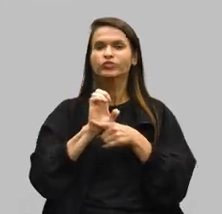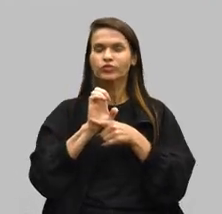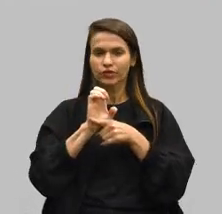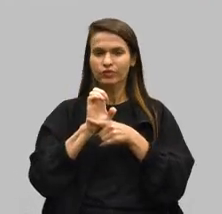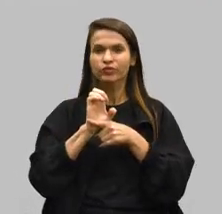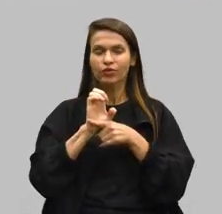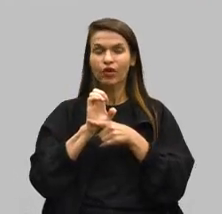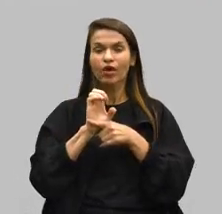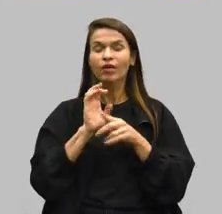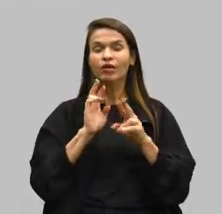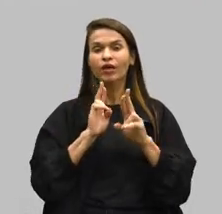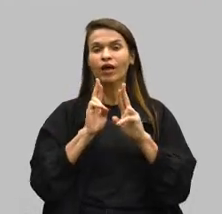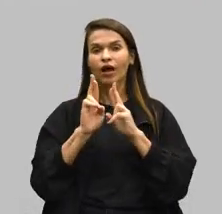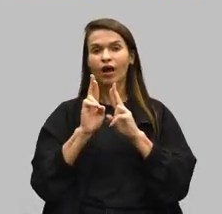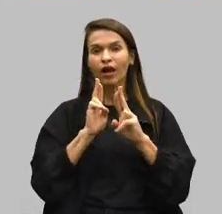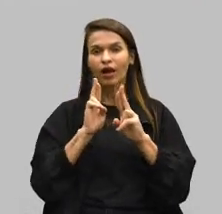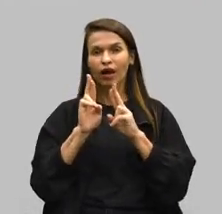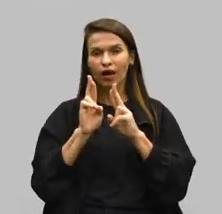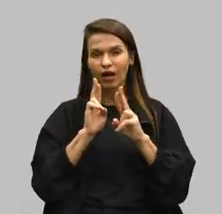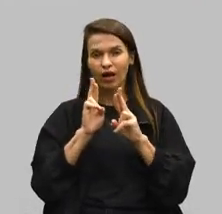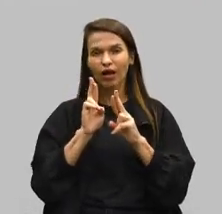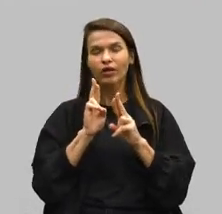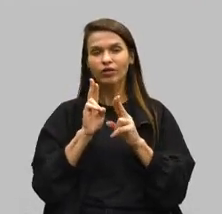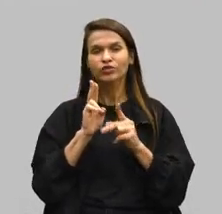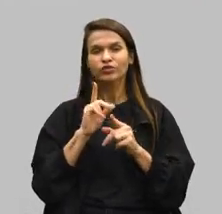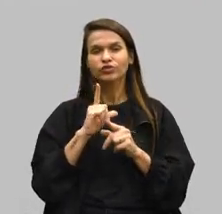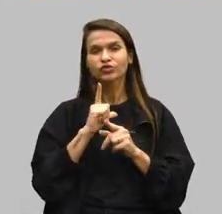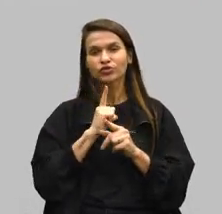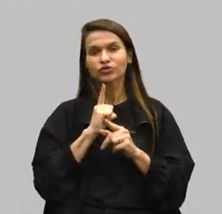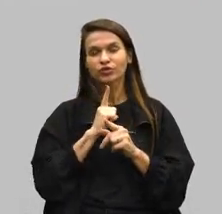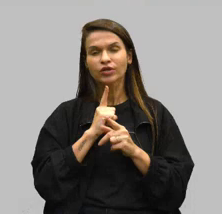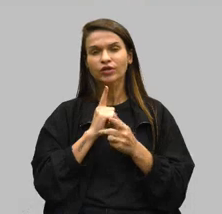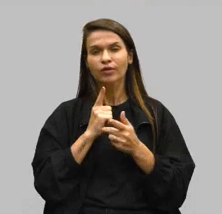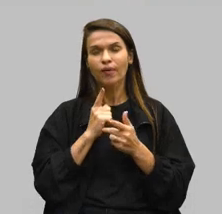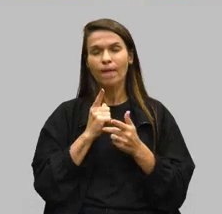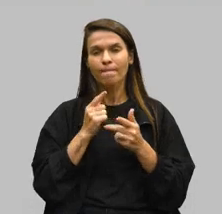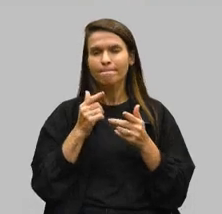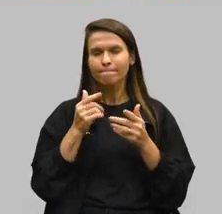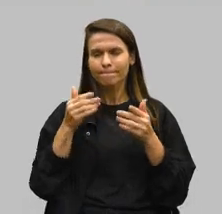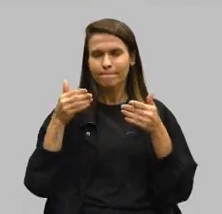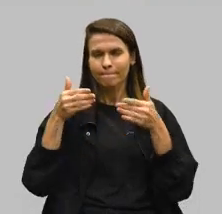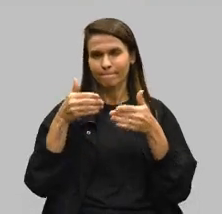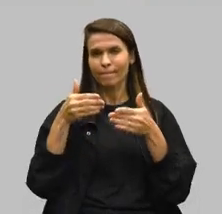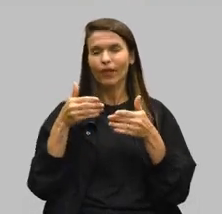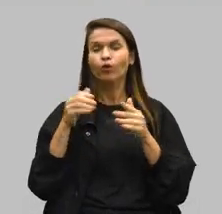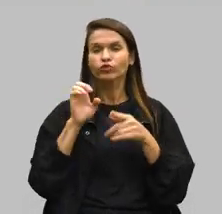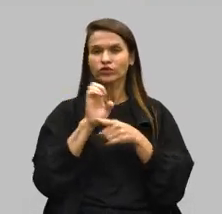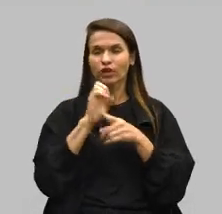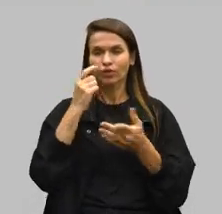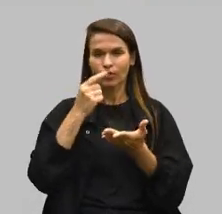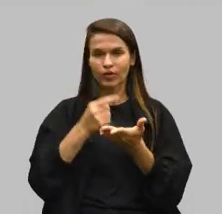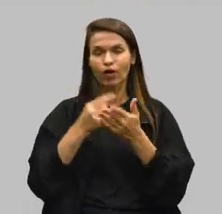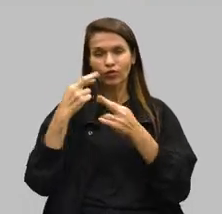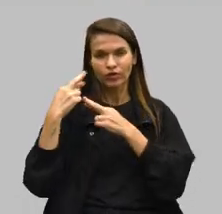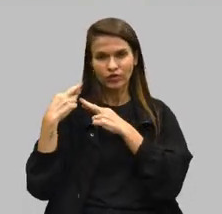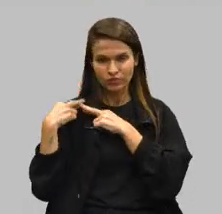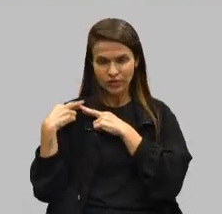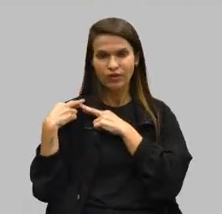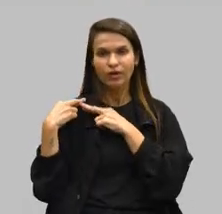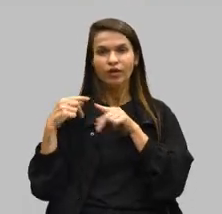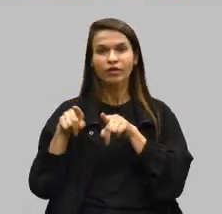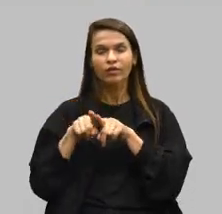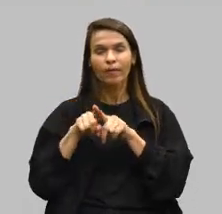relação a encher e superf a máquina pública mas também é um estado comprometido com responsabilidade e